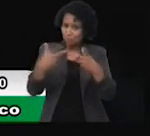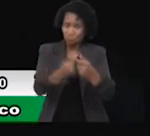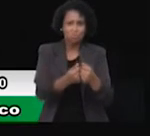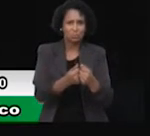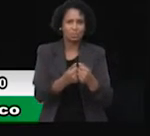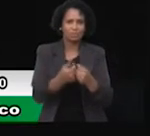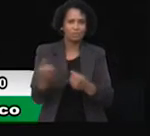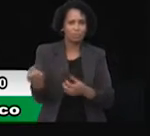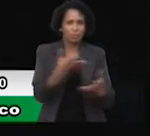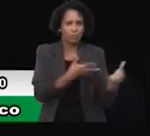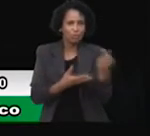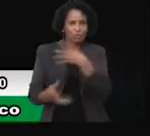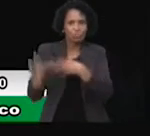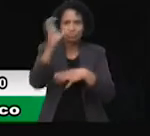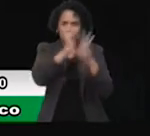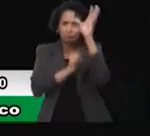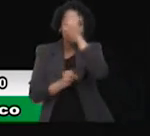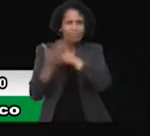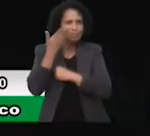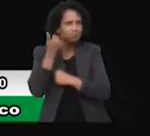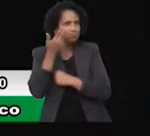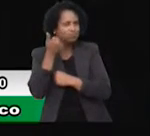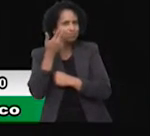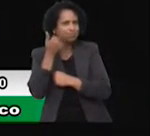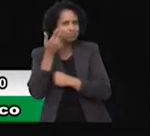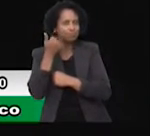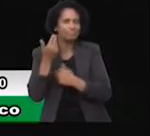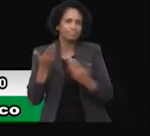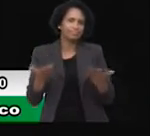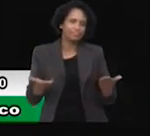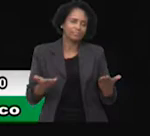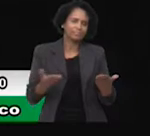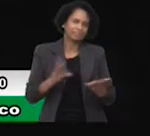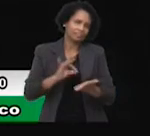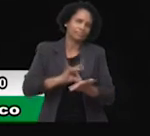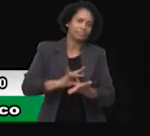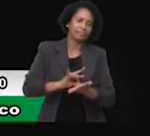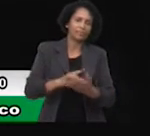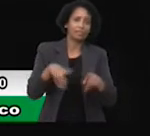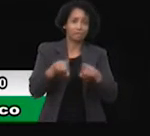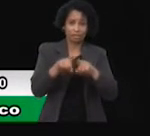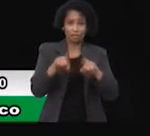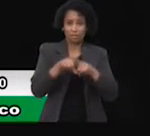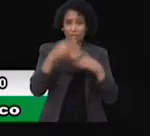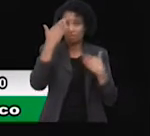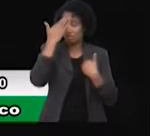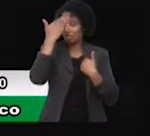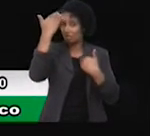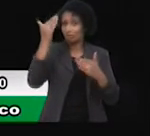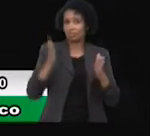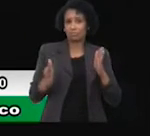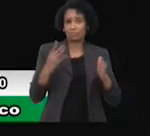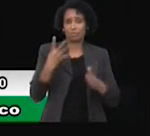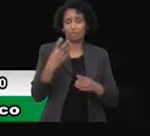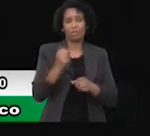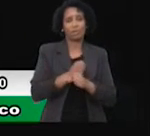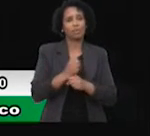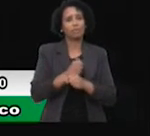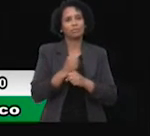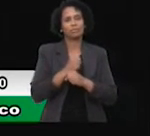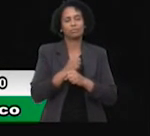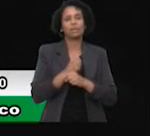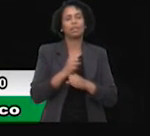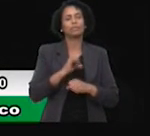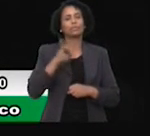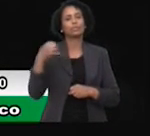oferecer e algo novo para atender também. Eu também fui muito grata nesse mandato, ter a oportunidade de